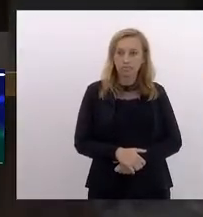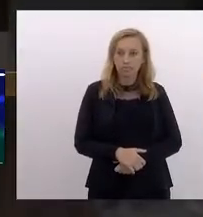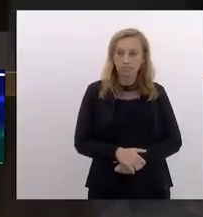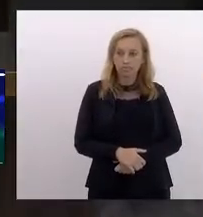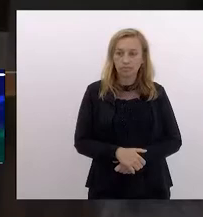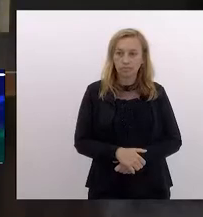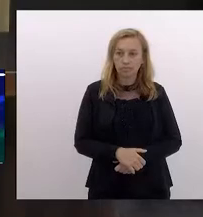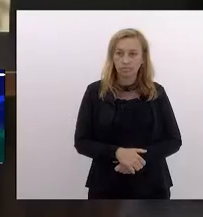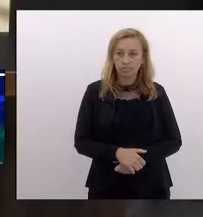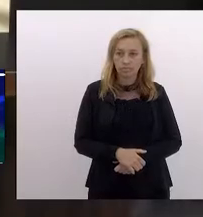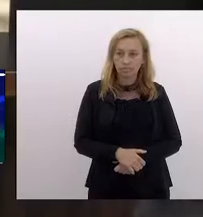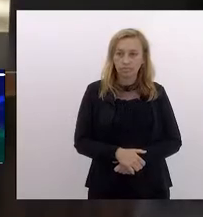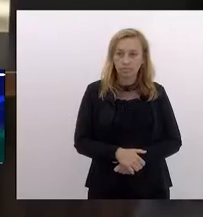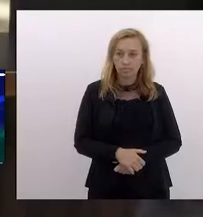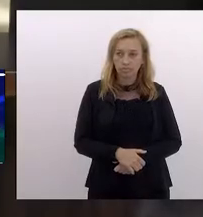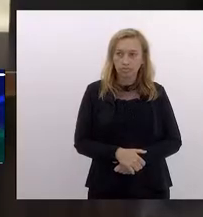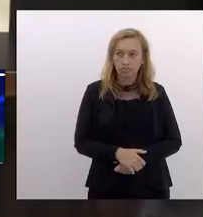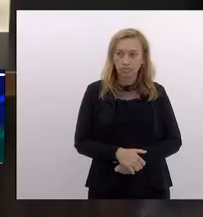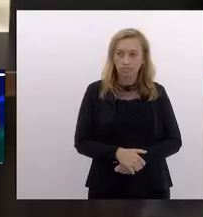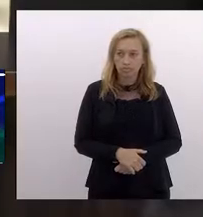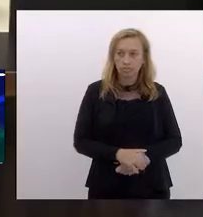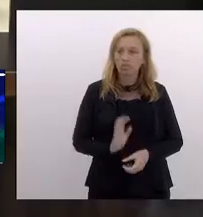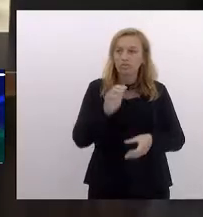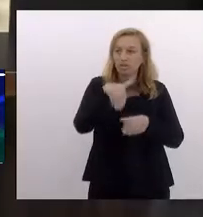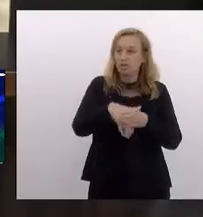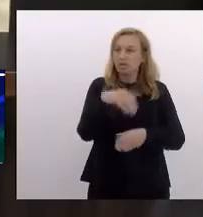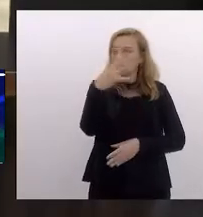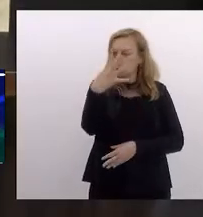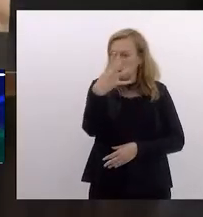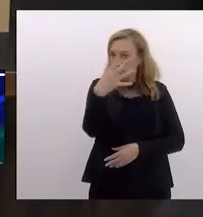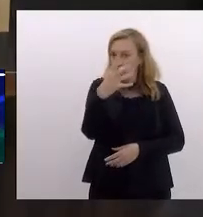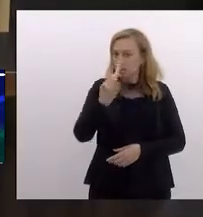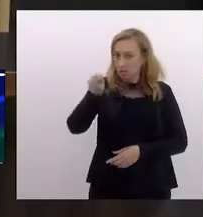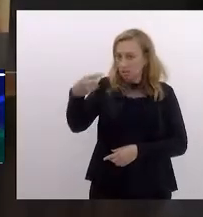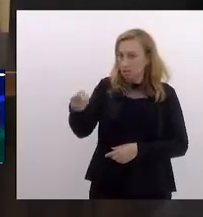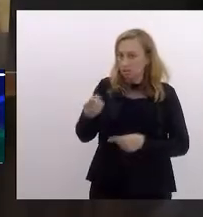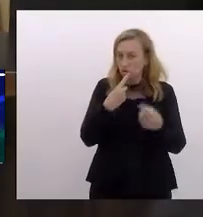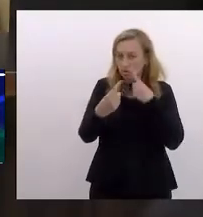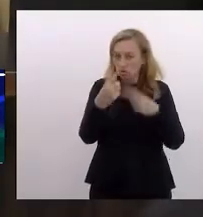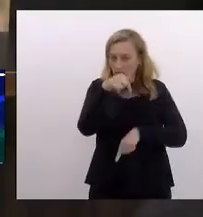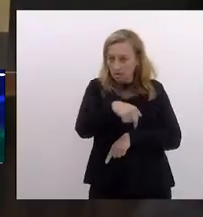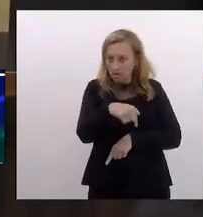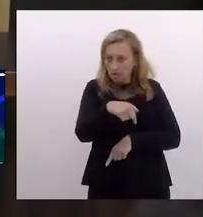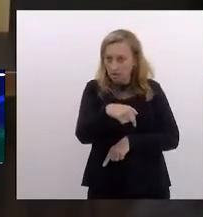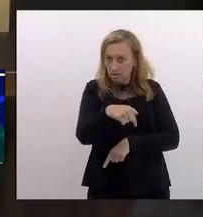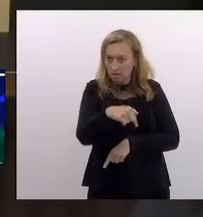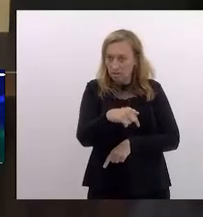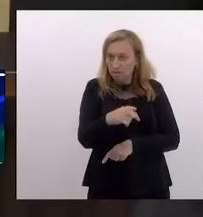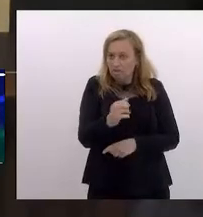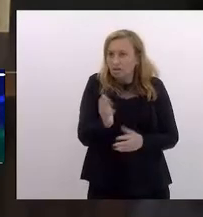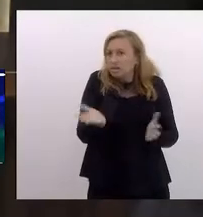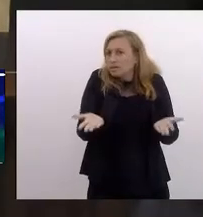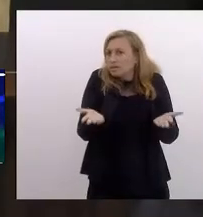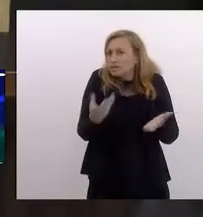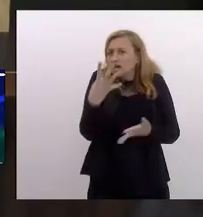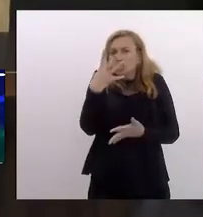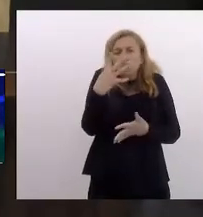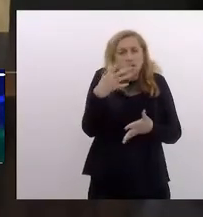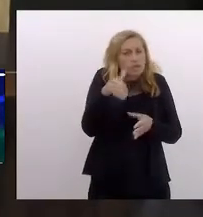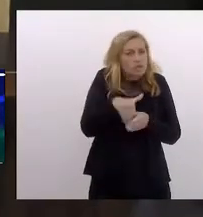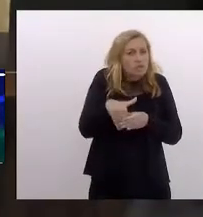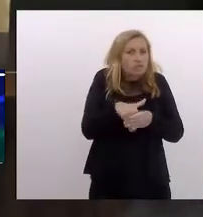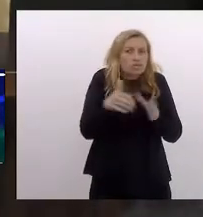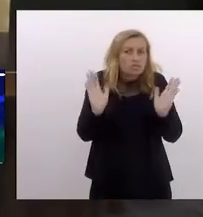vamos agora é possível votar os quatro que é instante depois discutir ainda nessa você não foi embora Poxa quatro